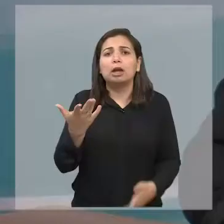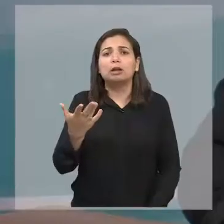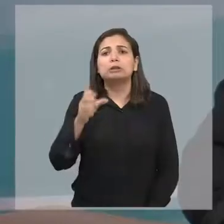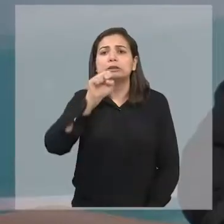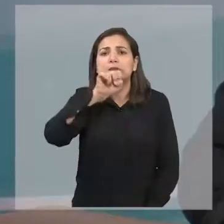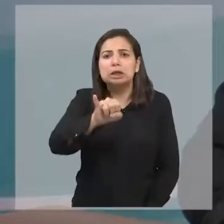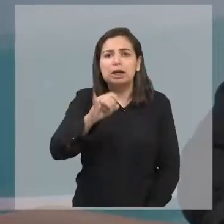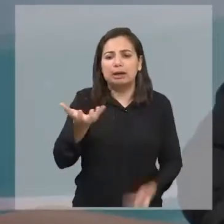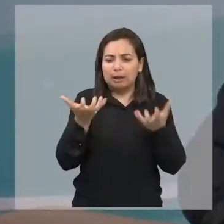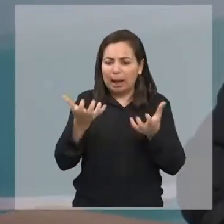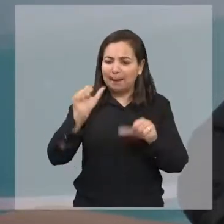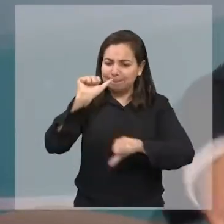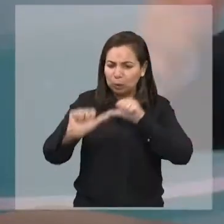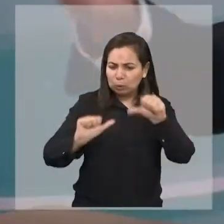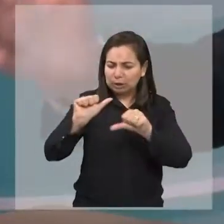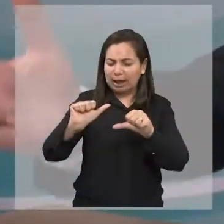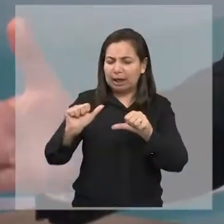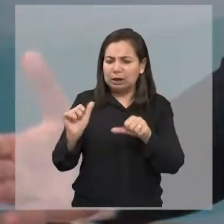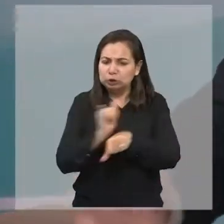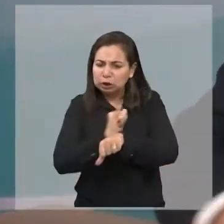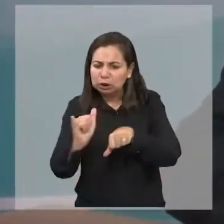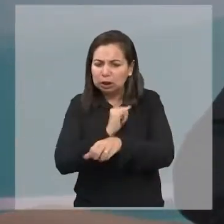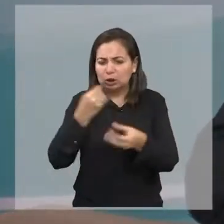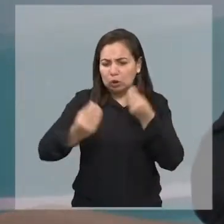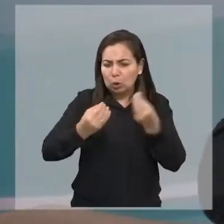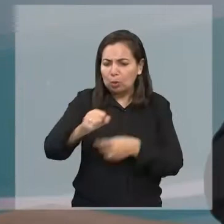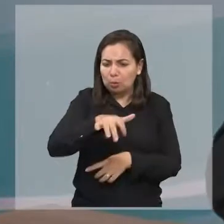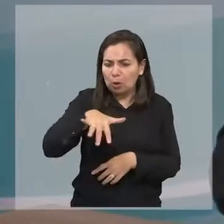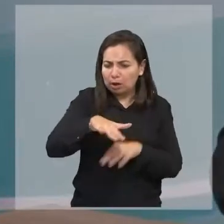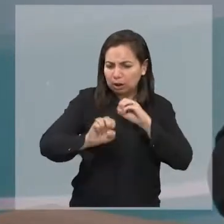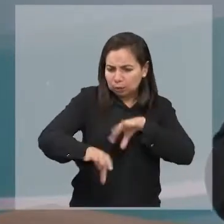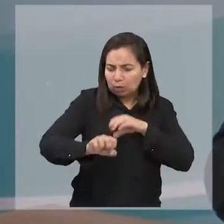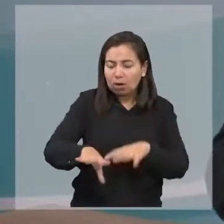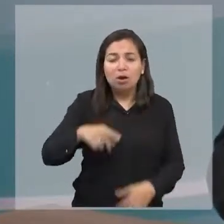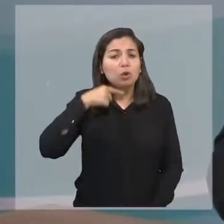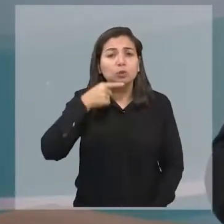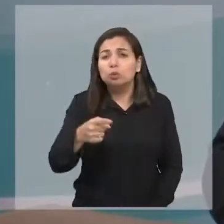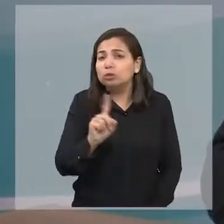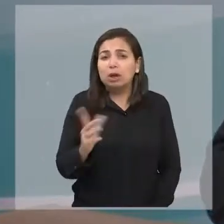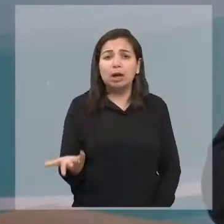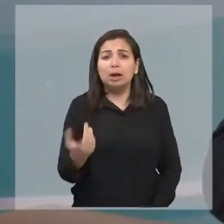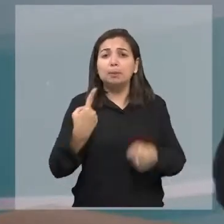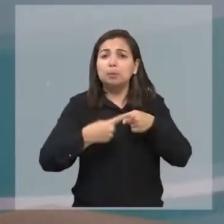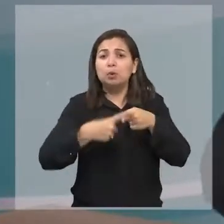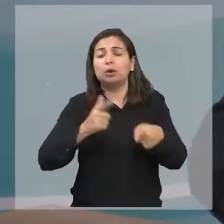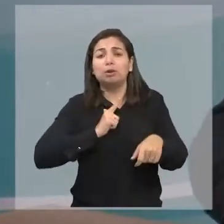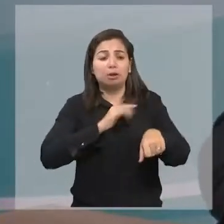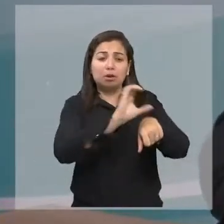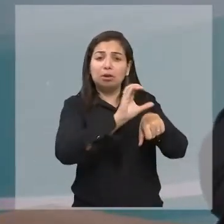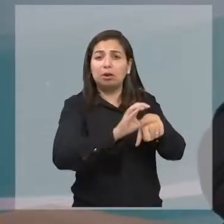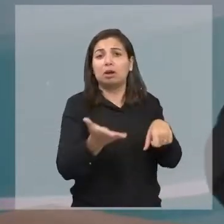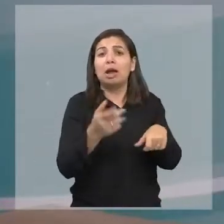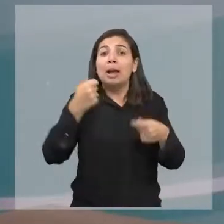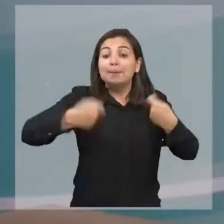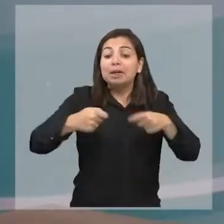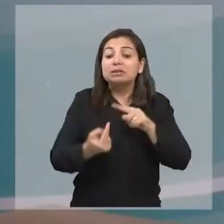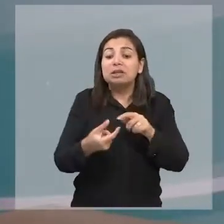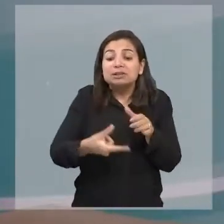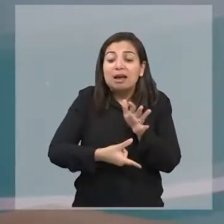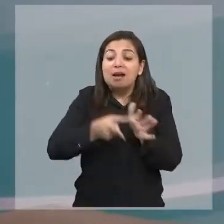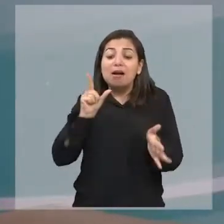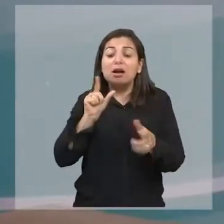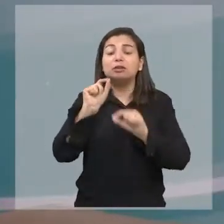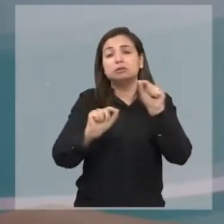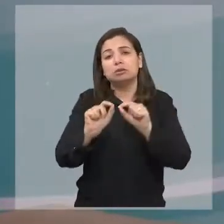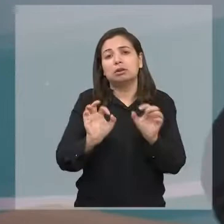uma reforma na educação. Ainda existe um poder judiciário que vai barrar qualquer sandice dessa sem planejamento. Como é que você